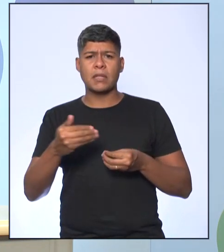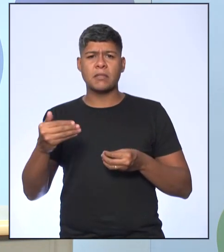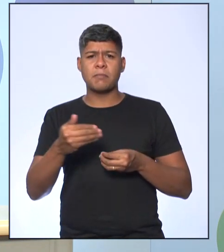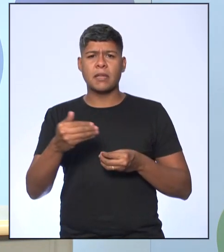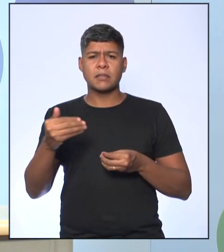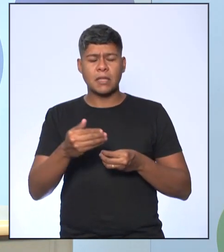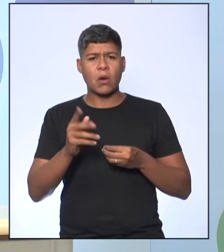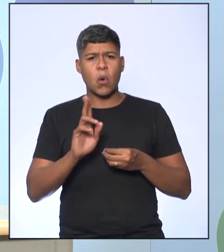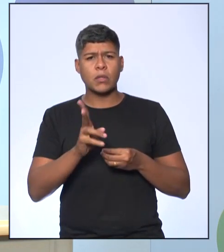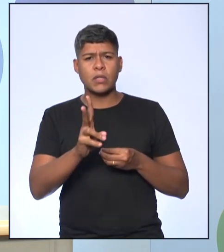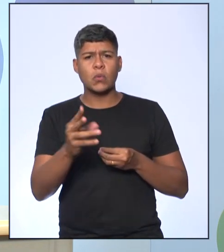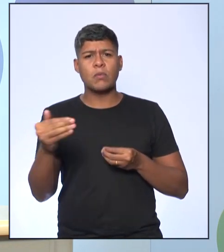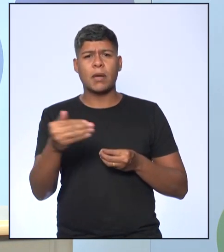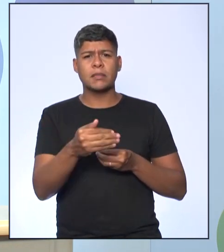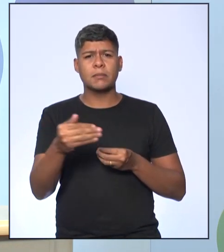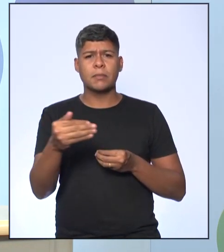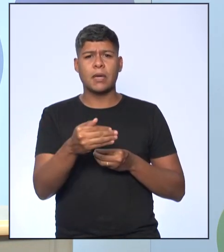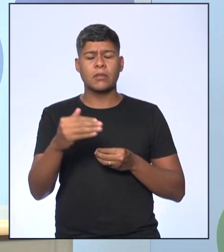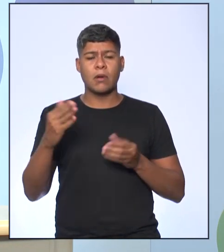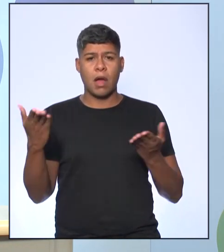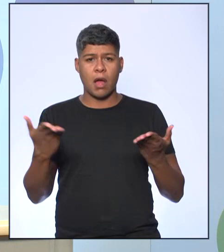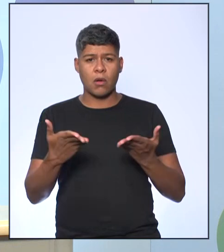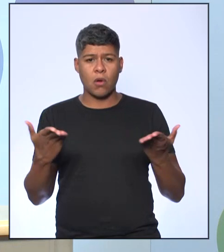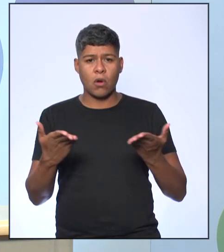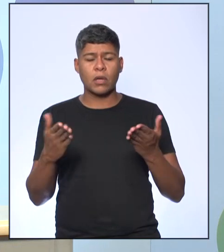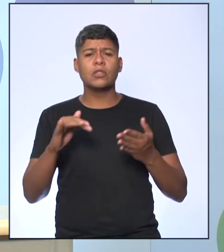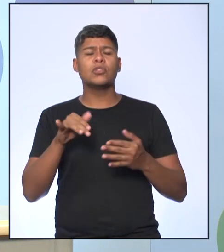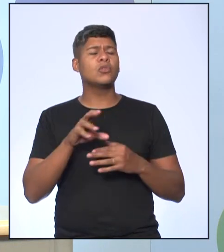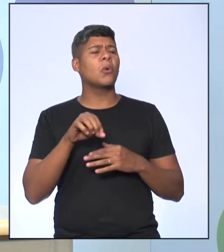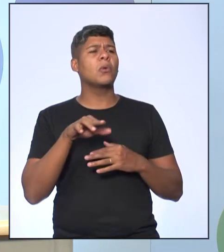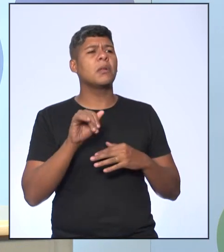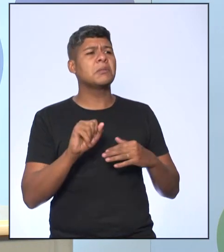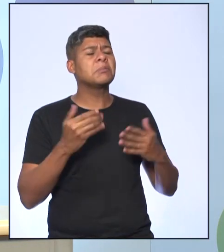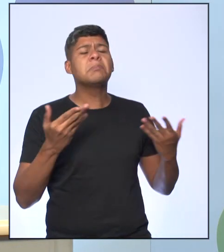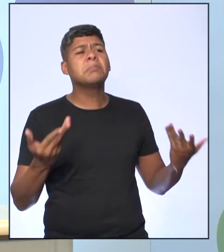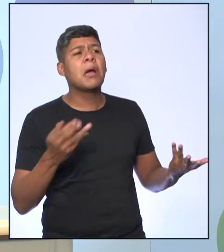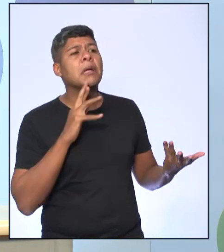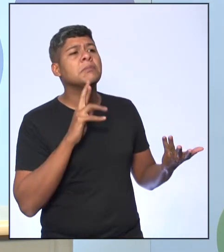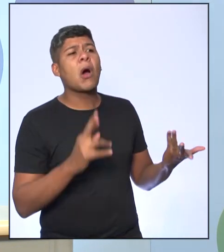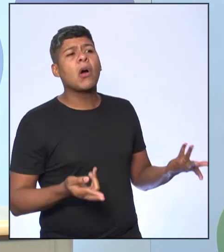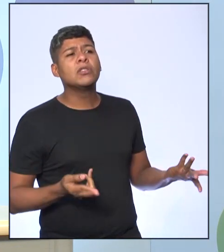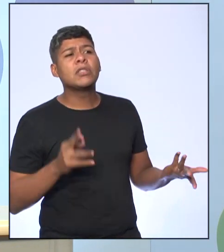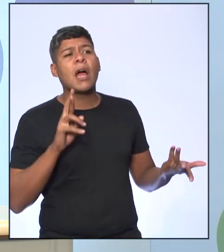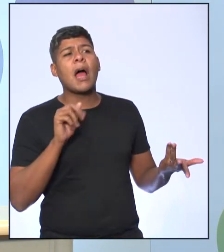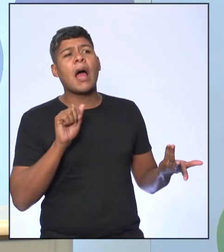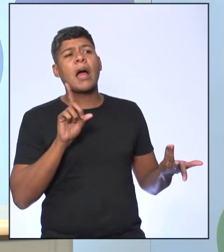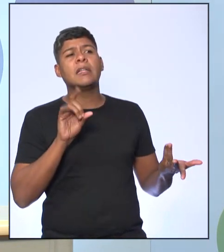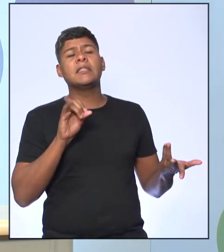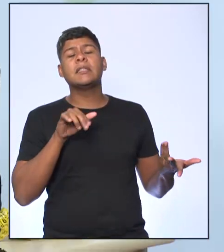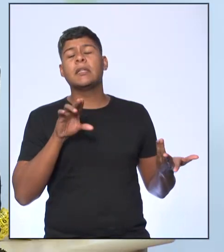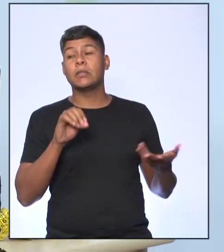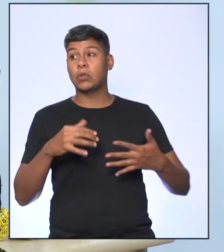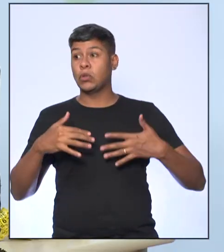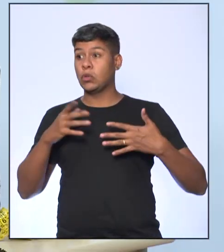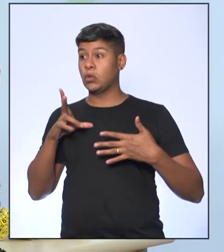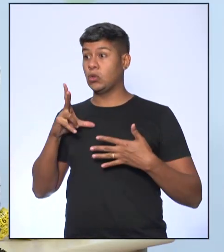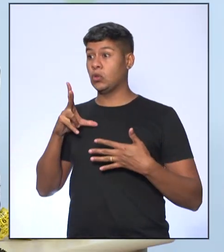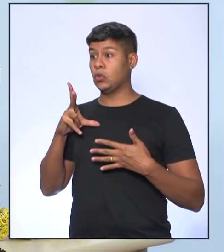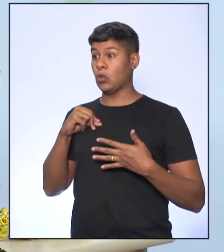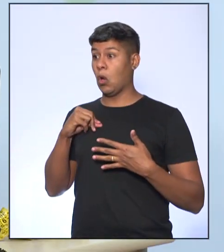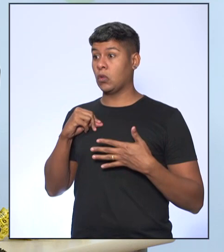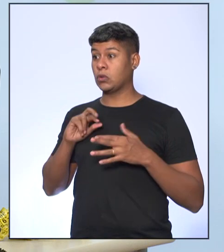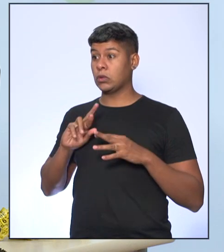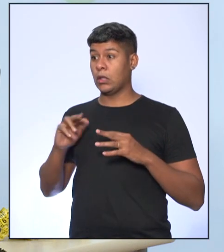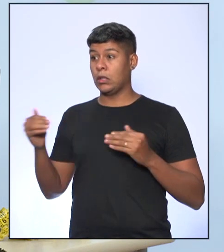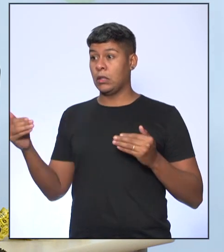aí, continue participando. Então agora, Jonas, quanto que deu aí o radiano? Nossa, com essa quantidade